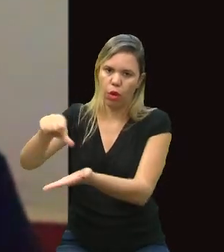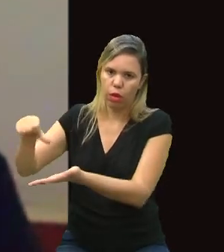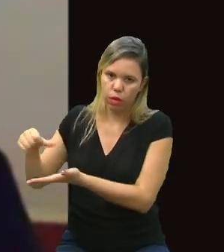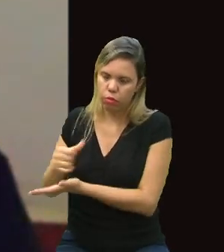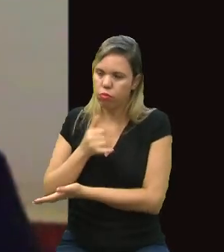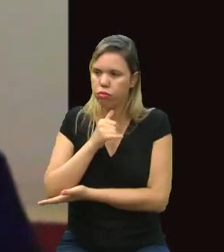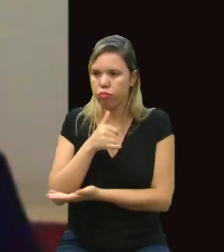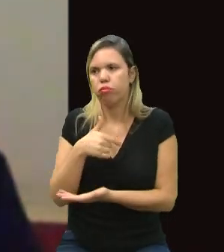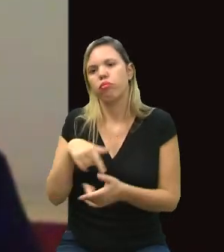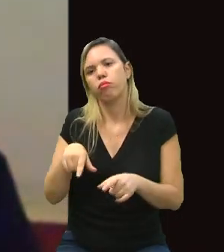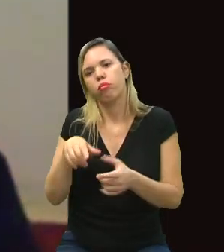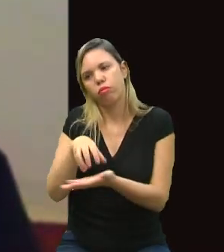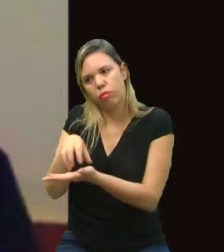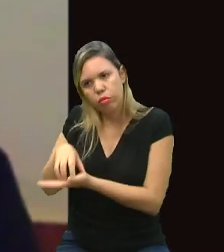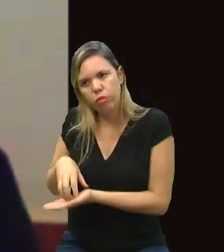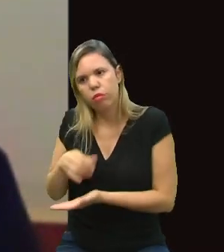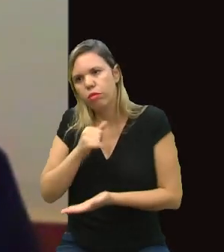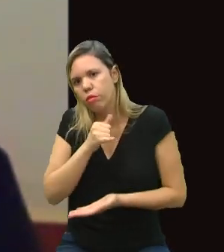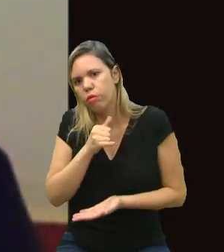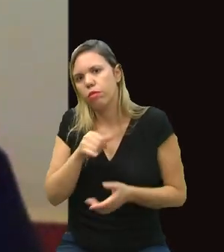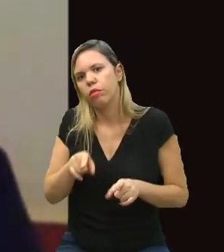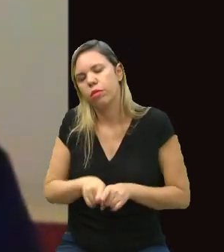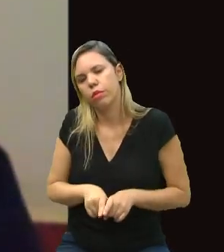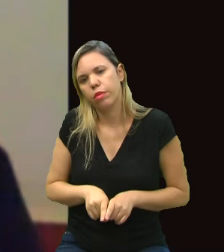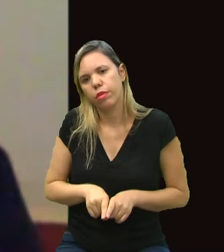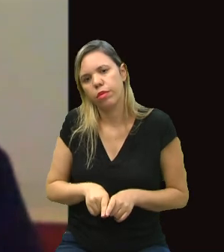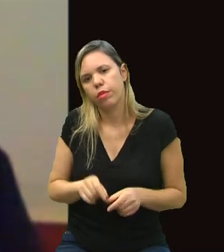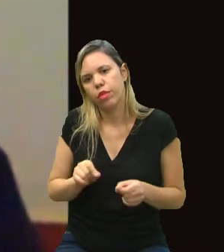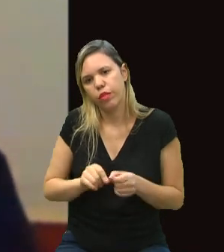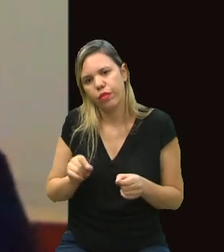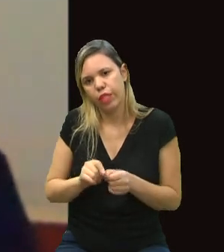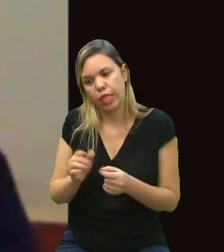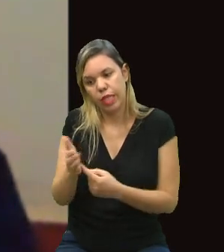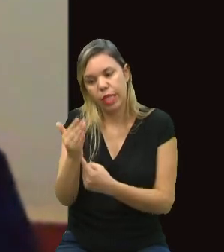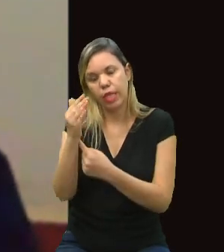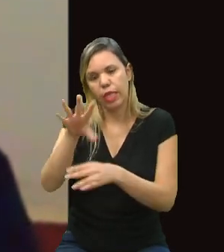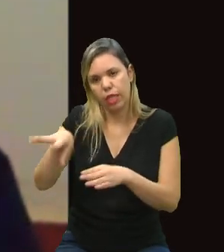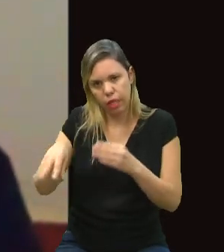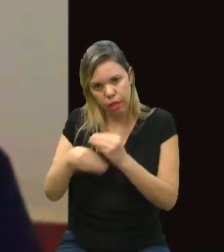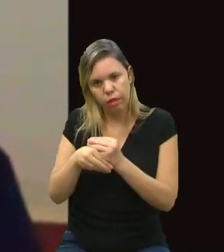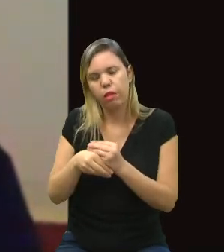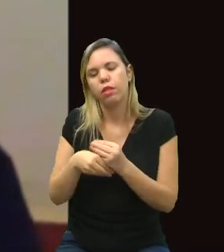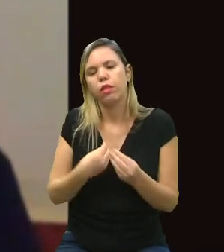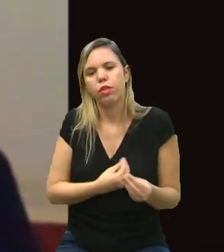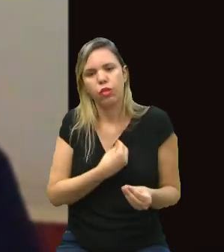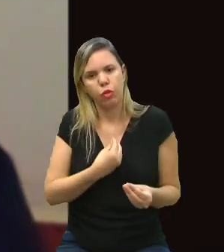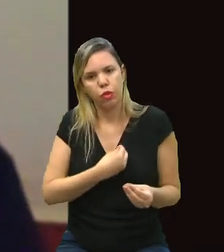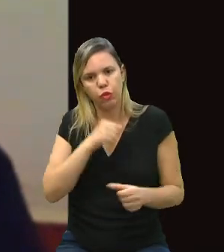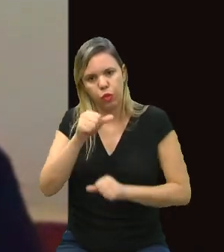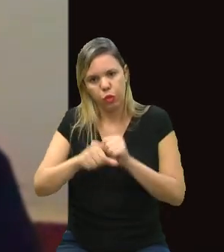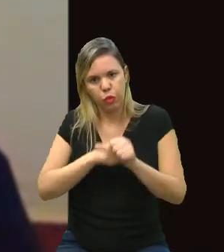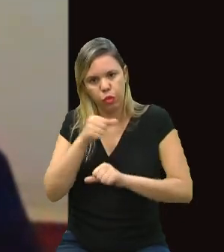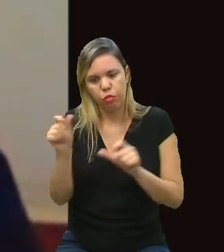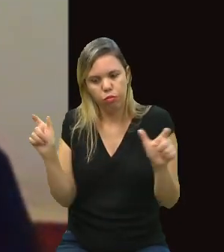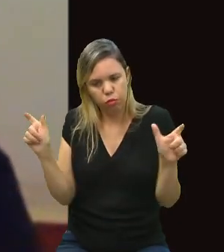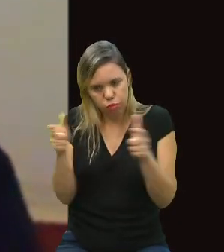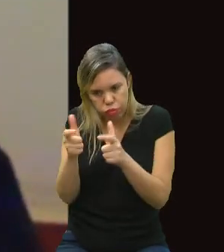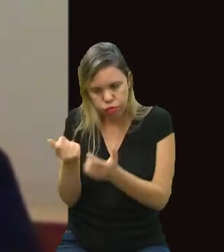aplicar tecnologias e modos de vida que reduzam as emissões. Por exemplo, nas grandes cidades, a gente viu